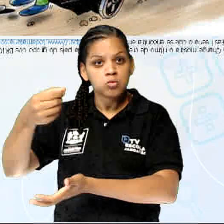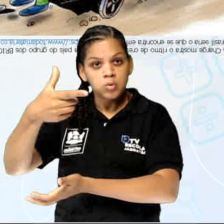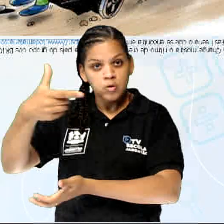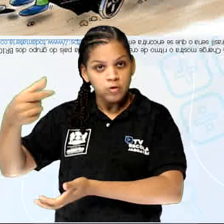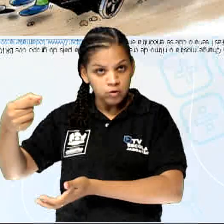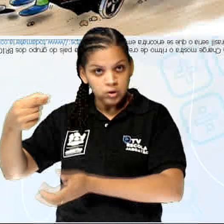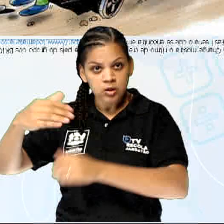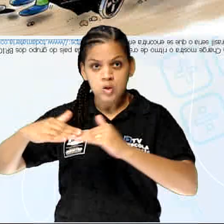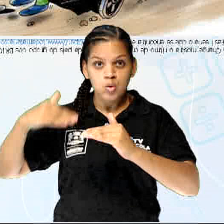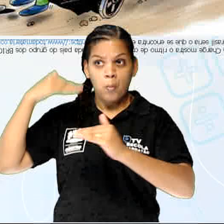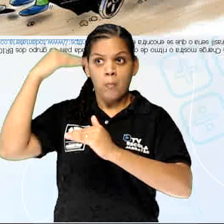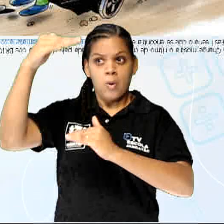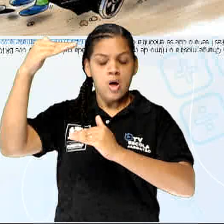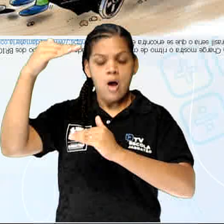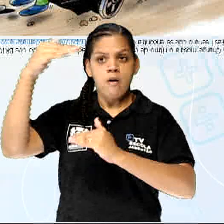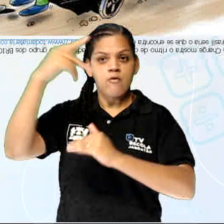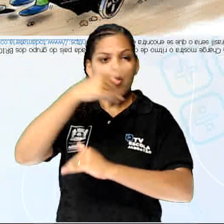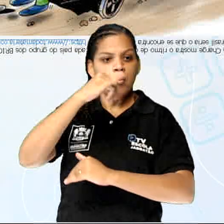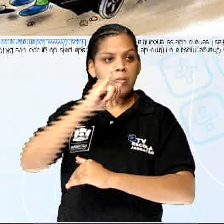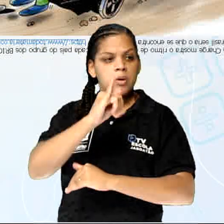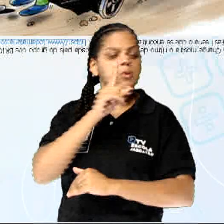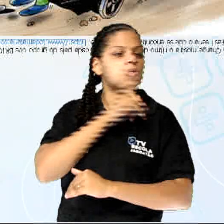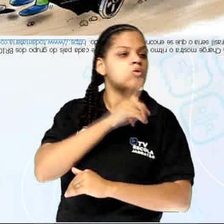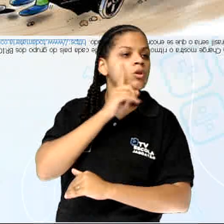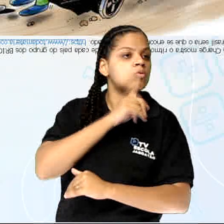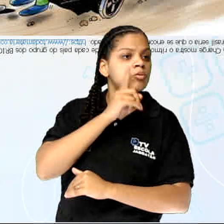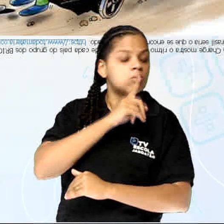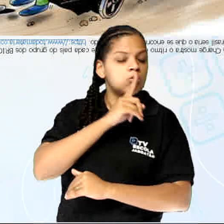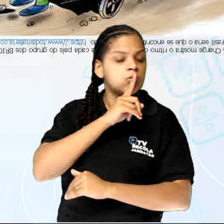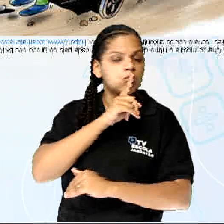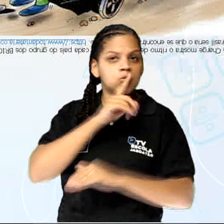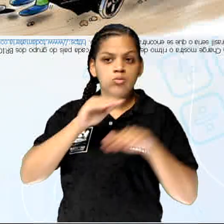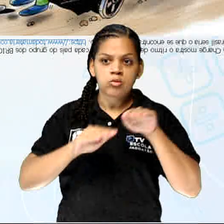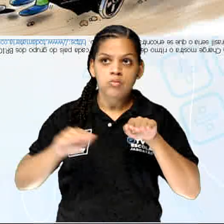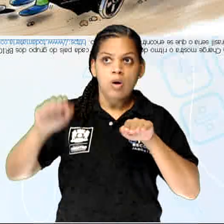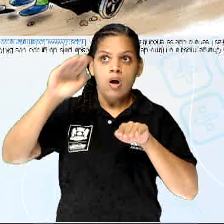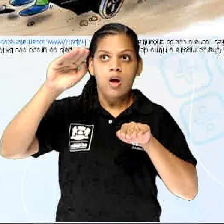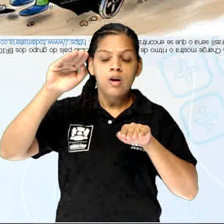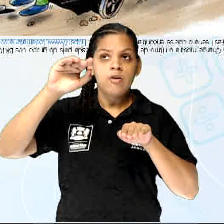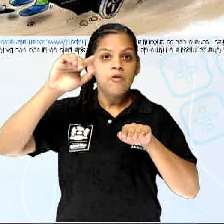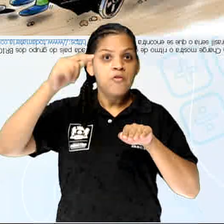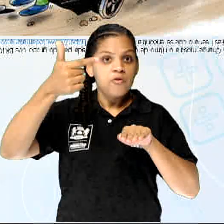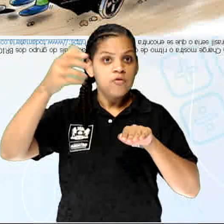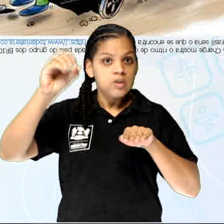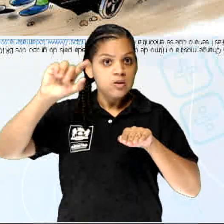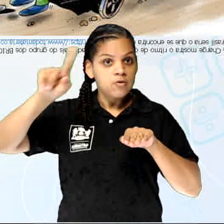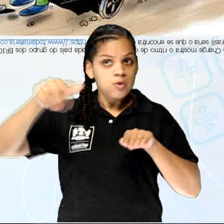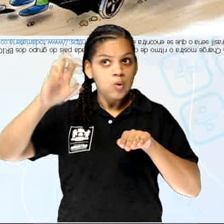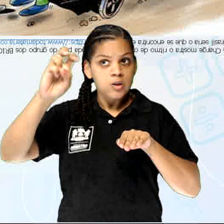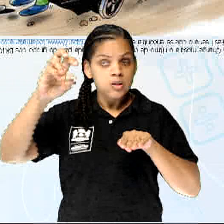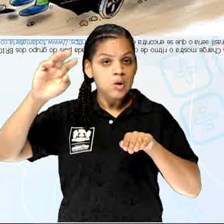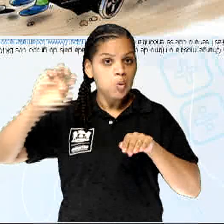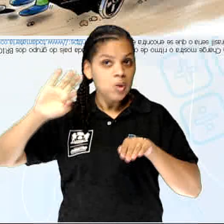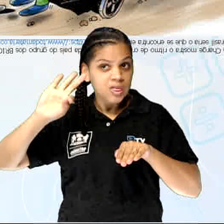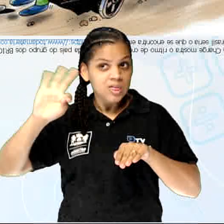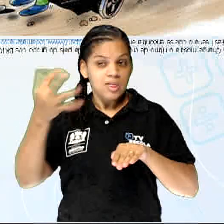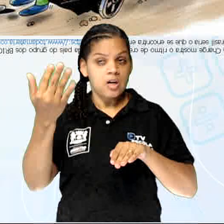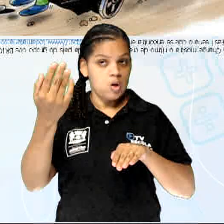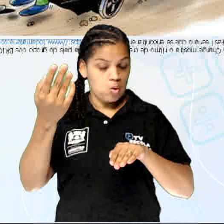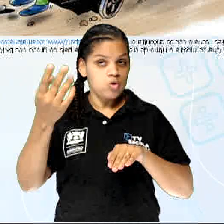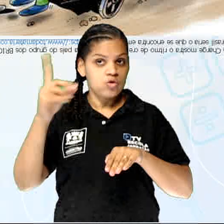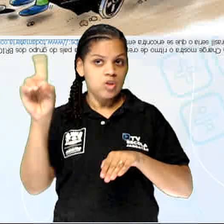PIB nominal dos Estados Unidos, chegando a cerca de 20,6 trilhões de dólares, enquanto o PIB norte-americano